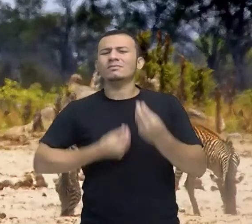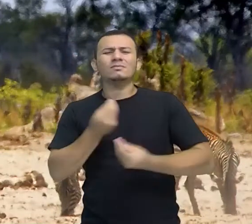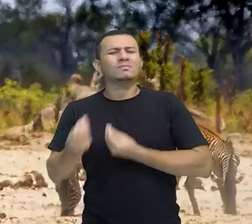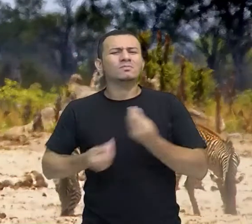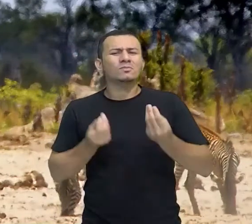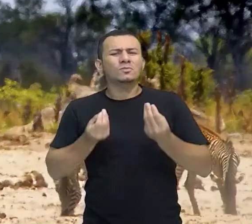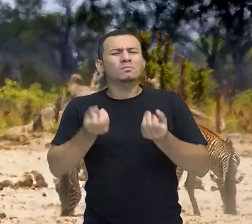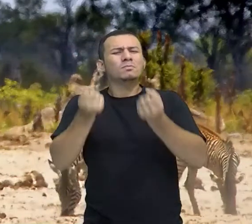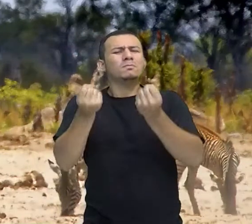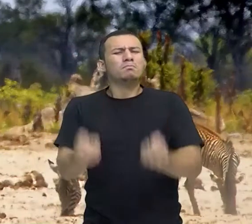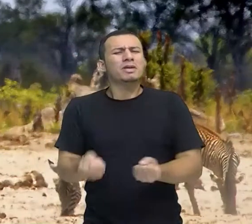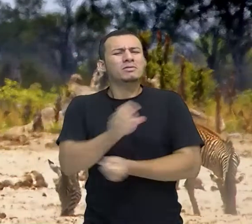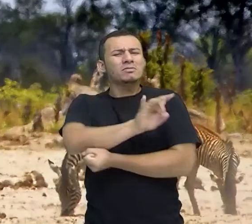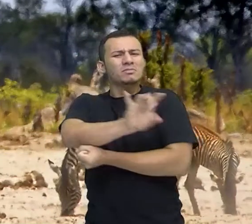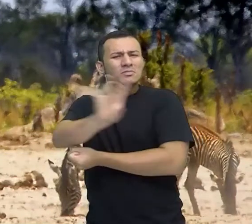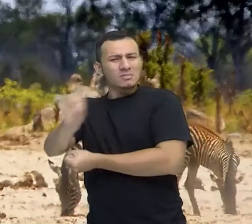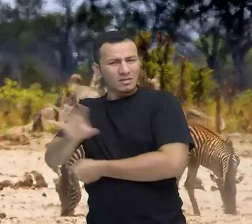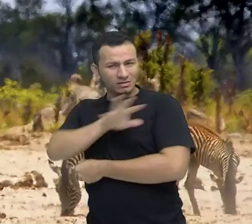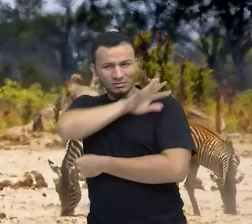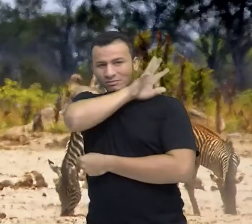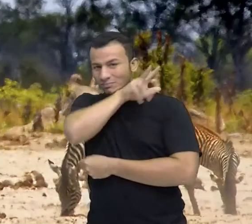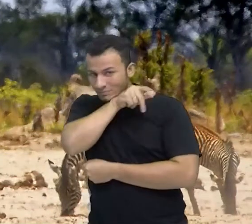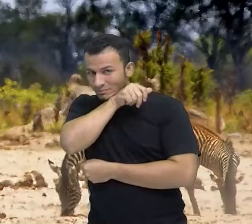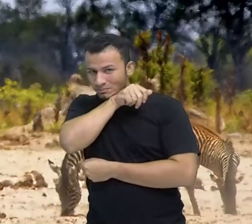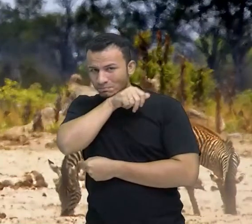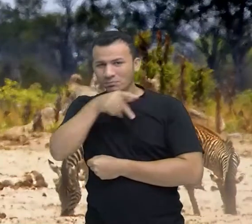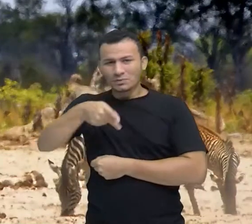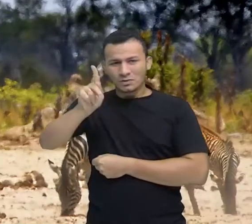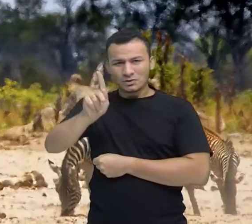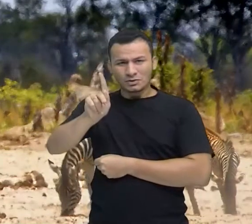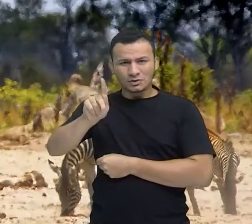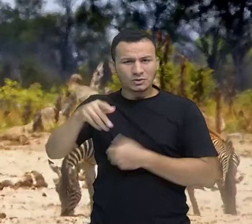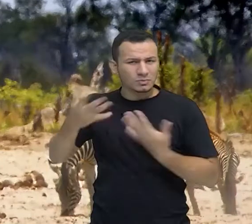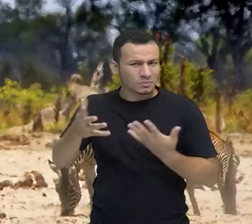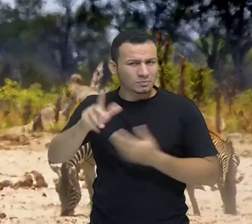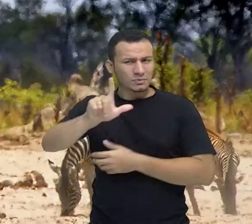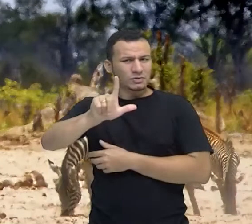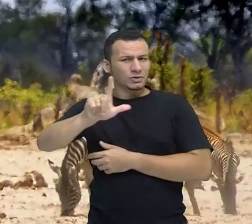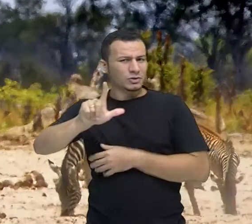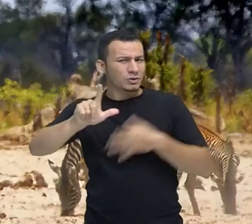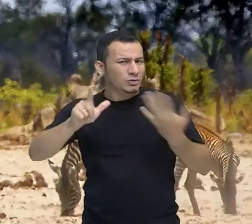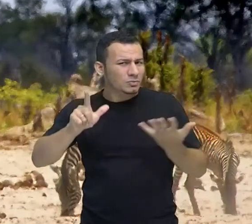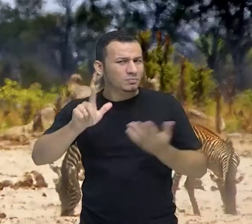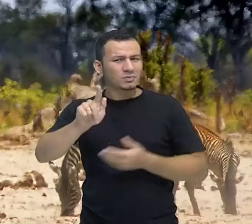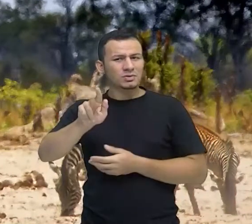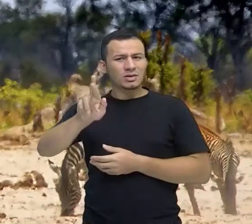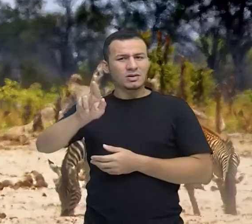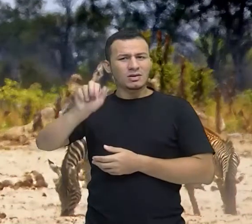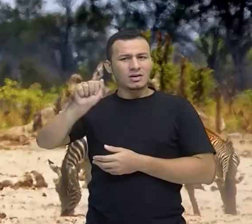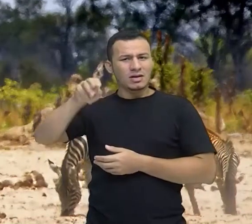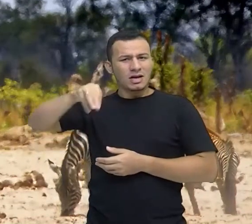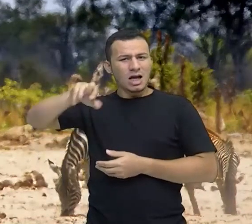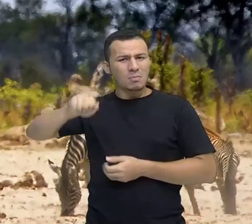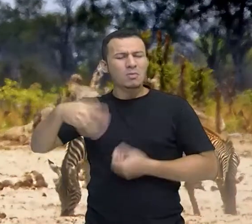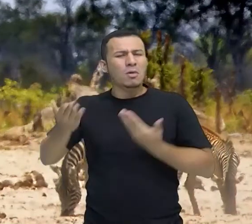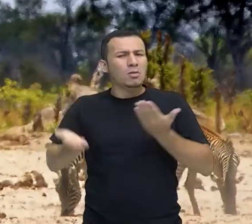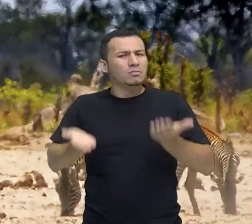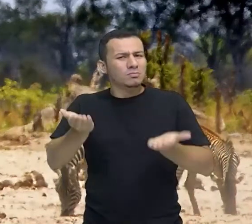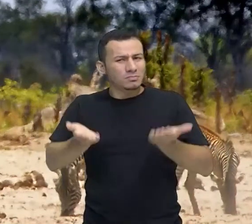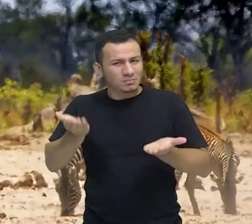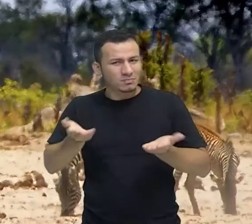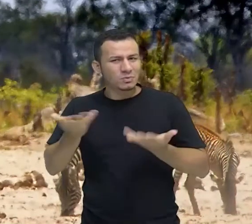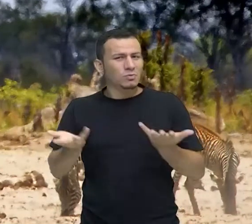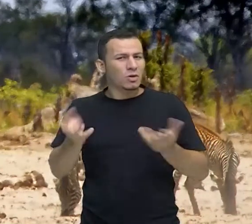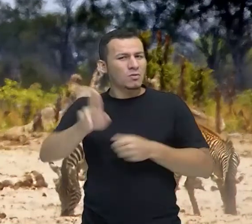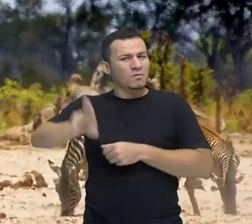para medir o peso desses animais? Eu uso quilo, eu uso litro, eu uso grama. Quais são as medidas que eu vou